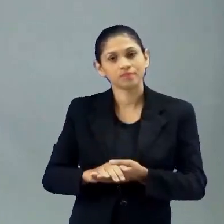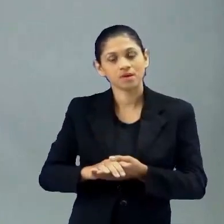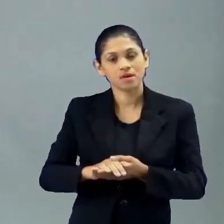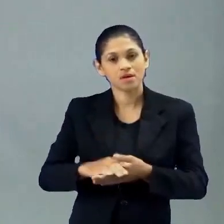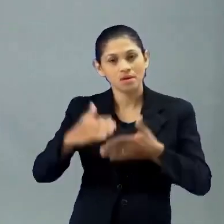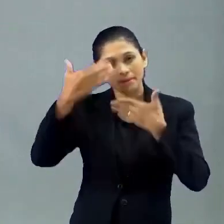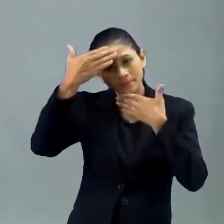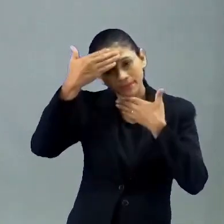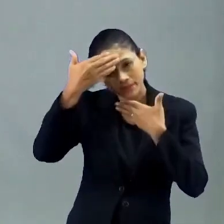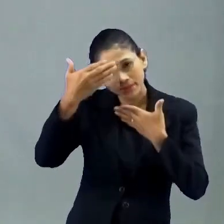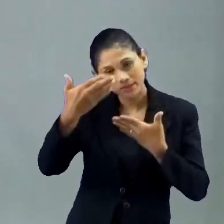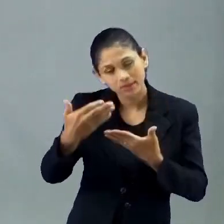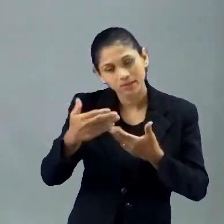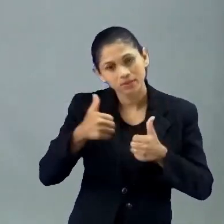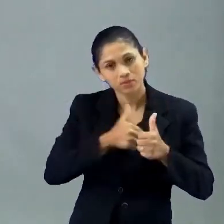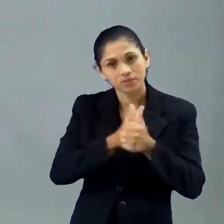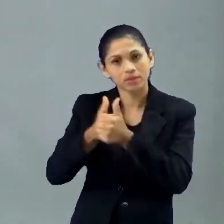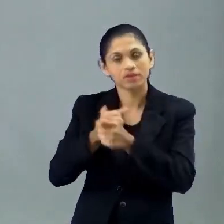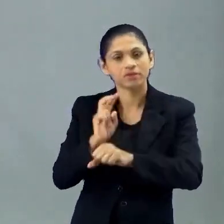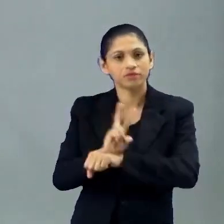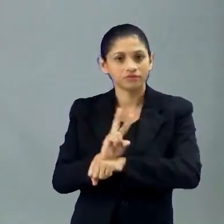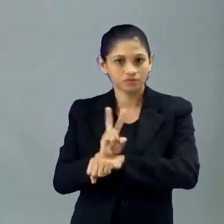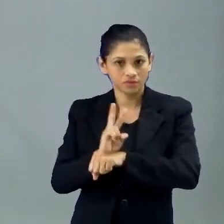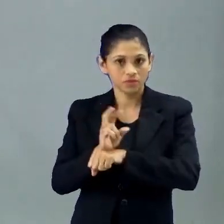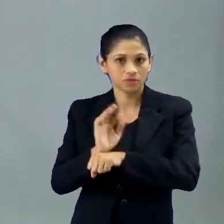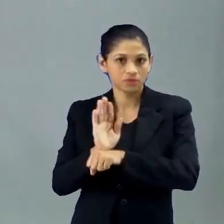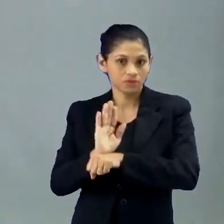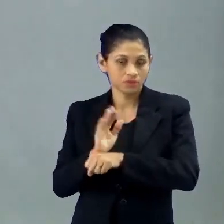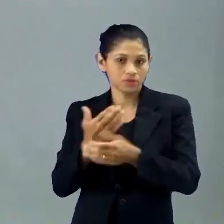de você ter acompanhado esta videoaula e não